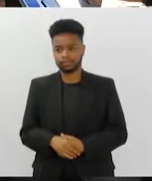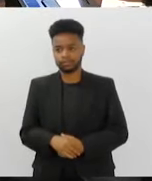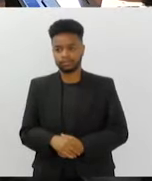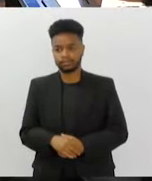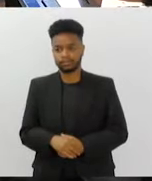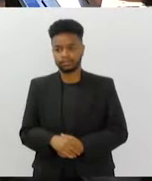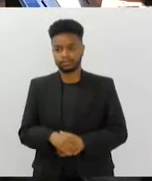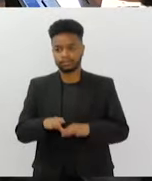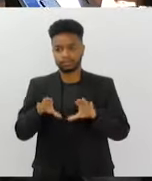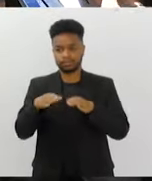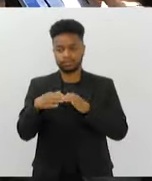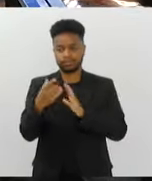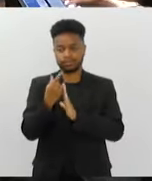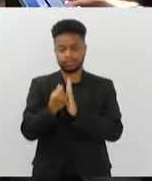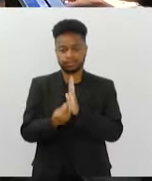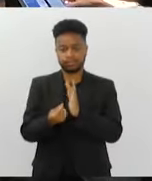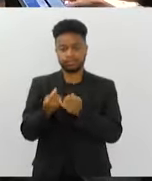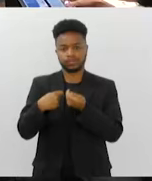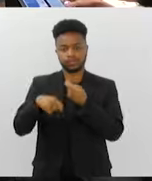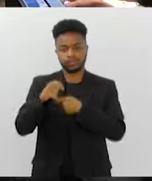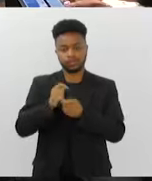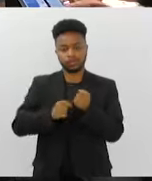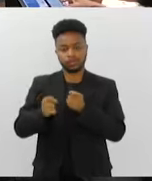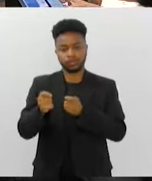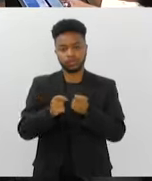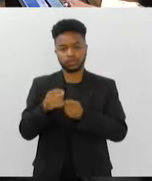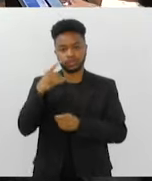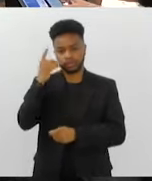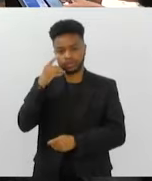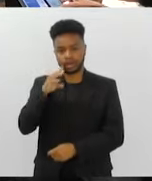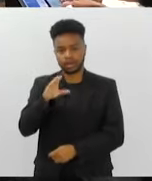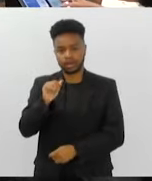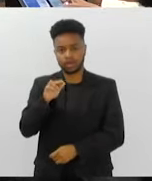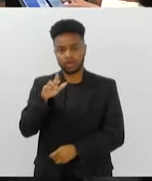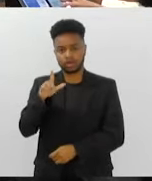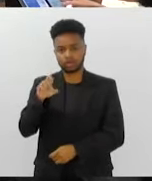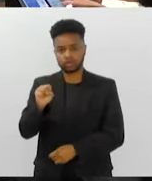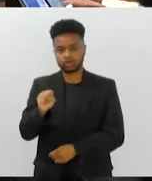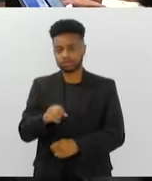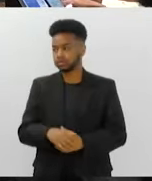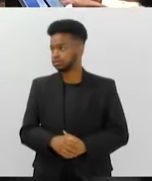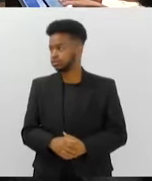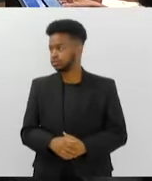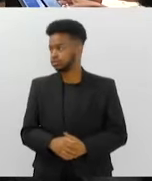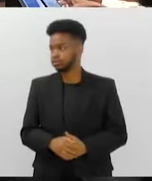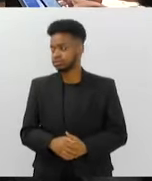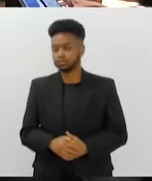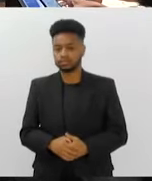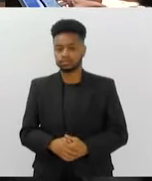Pela Comissão de Orçamento, Finanças, deputado Carlos Macedo.